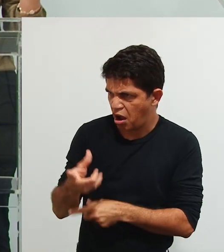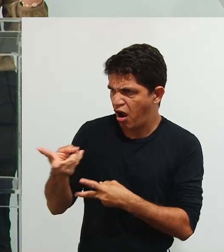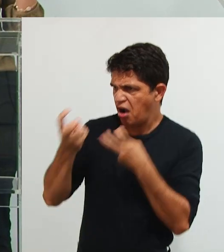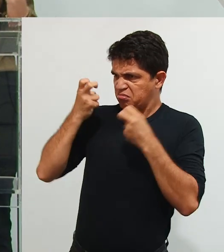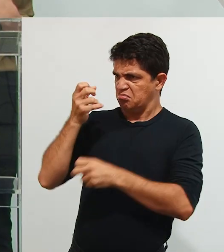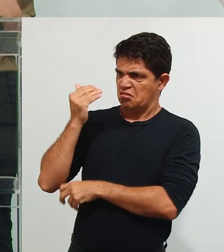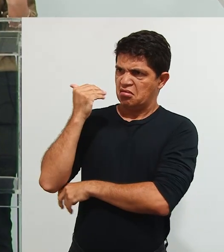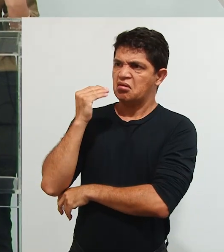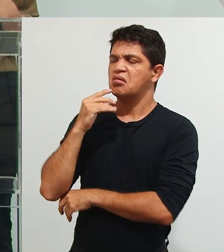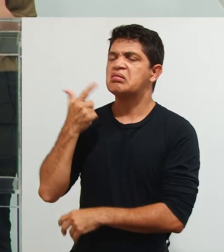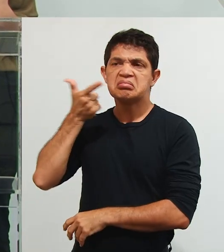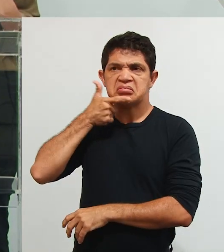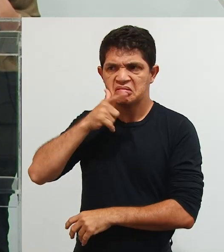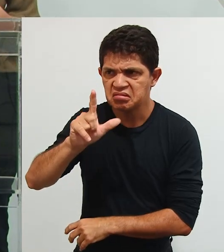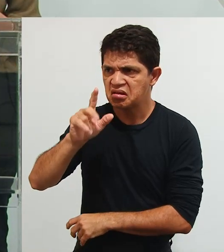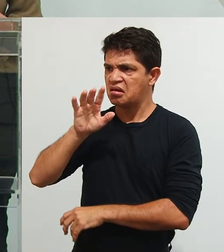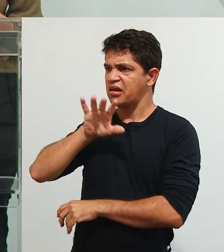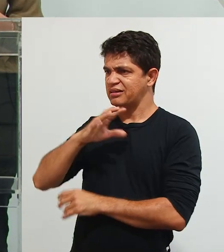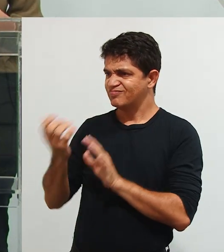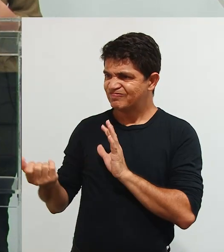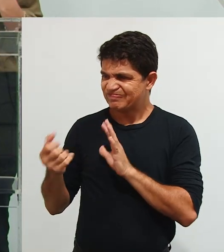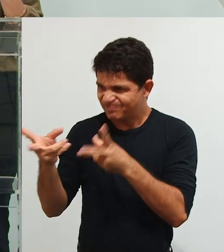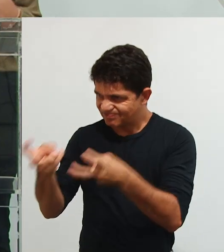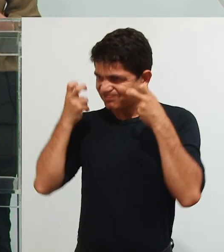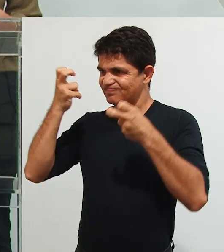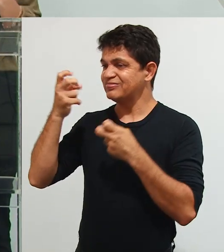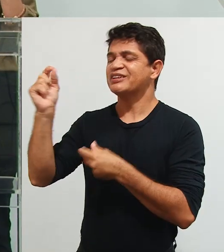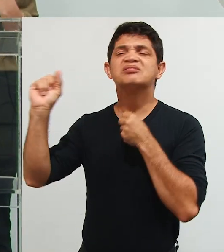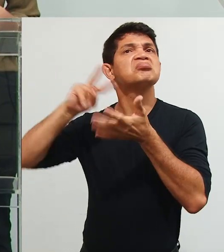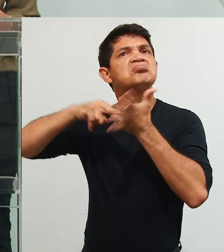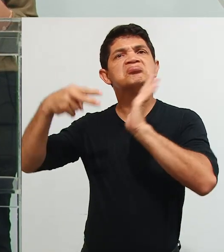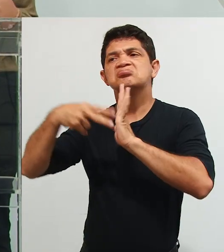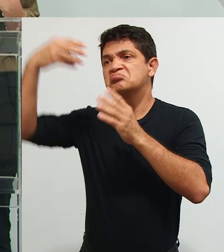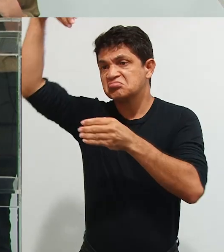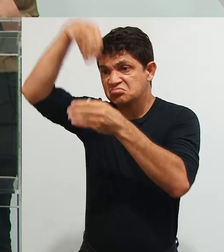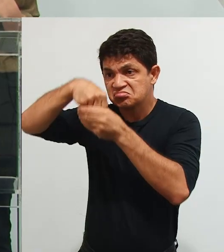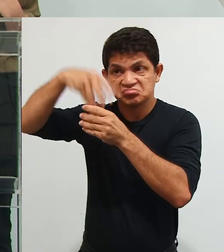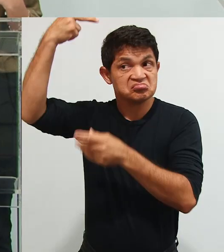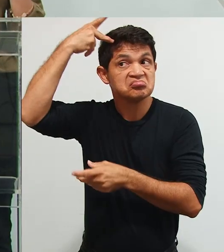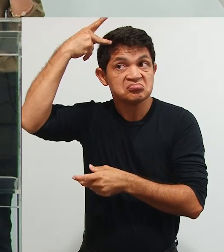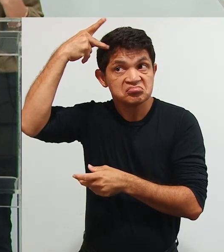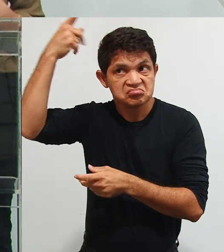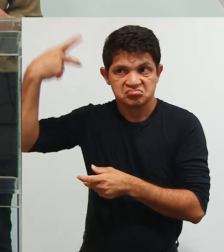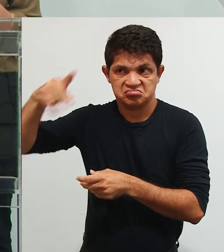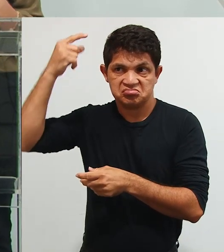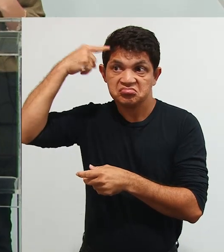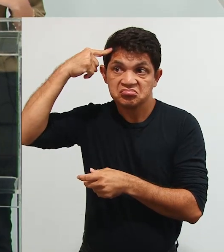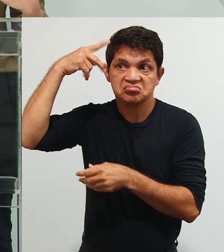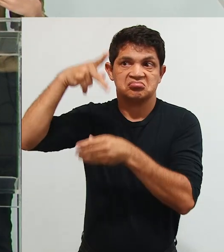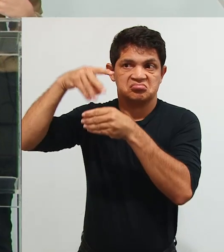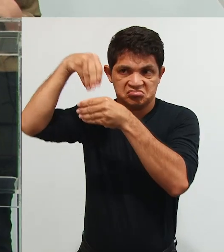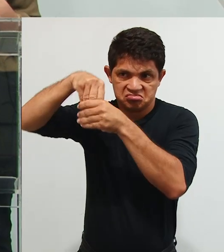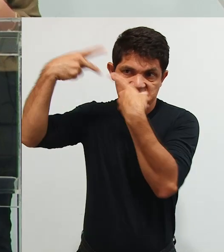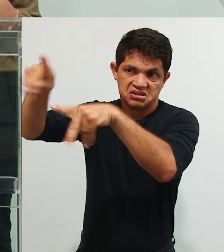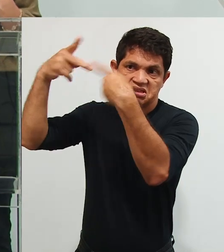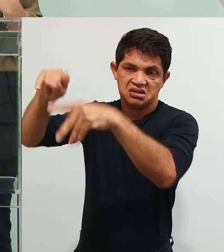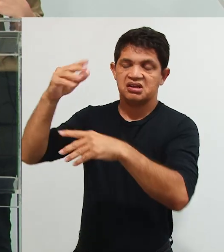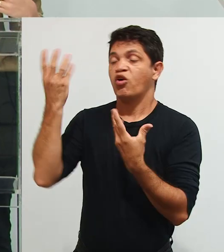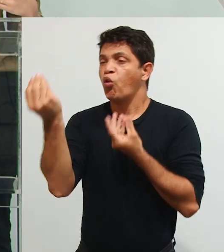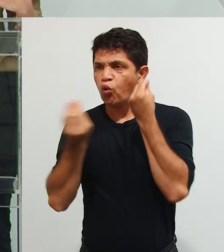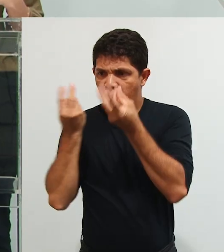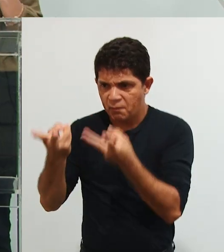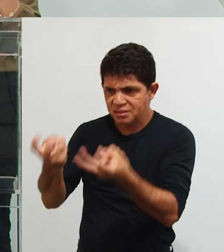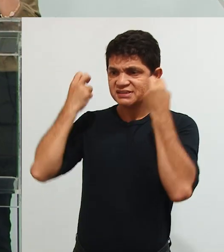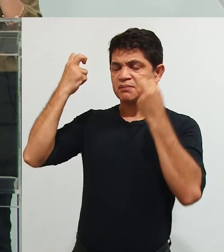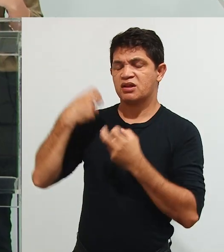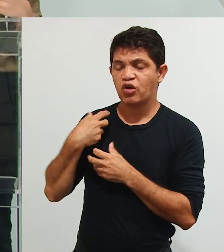se eu nem consigo identificar o que está passando internamente, né? Quais são as minhas reações,